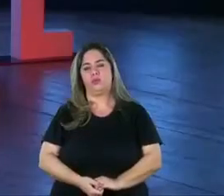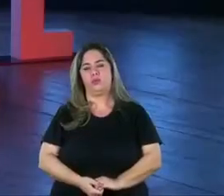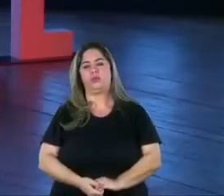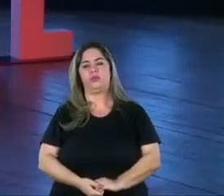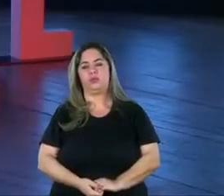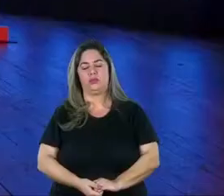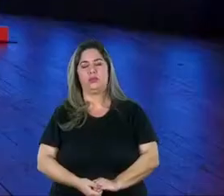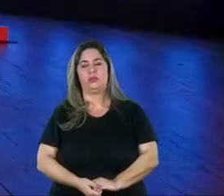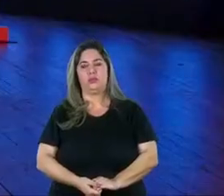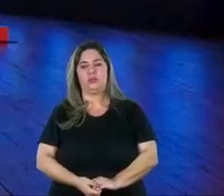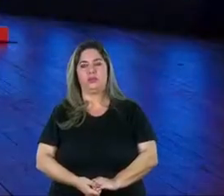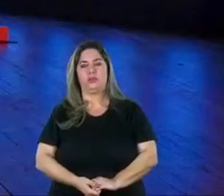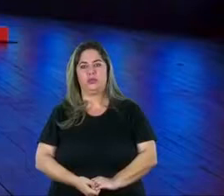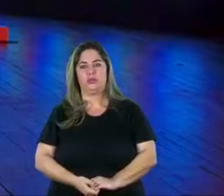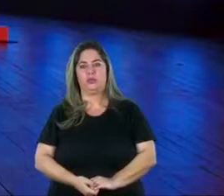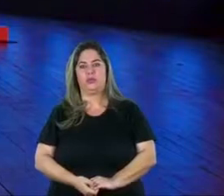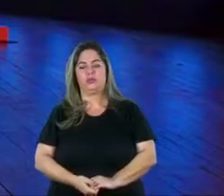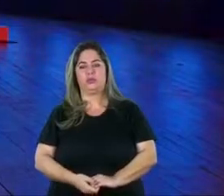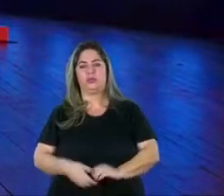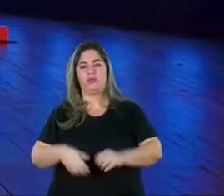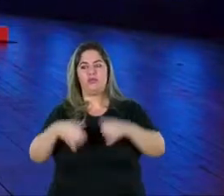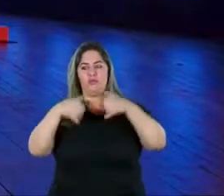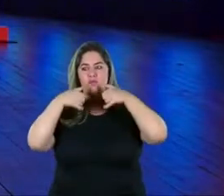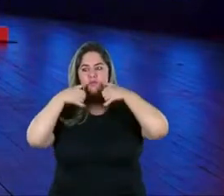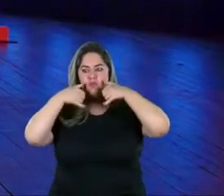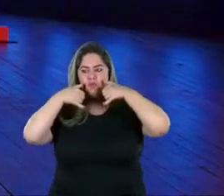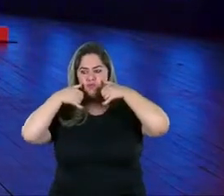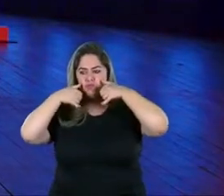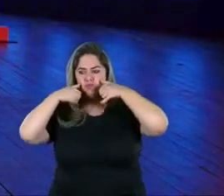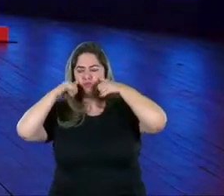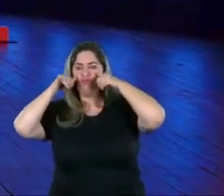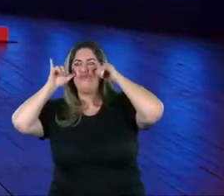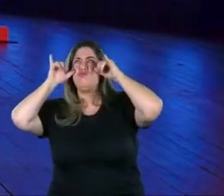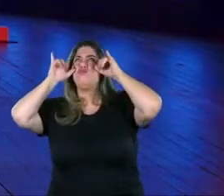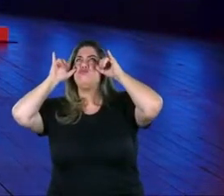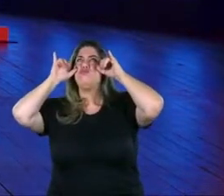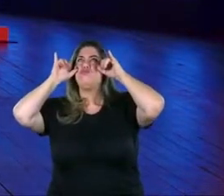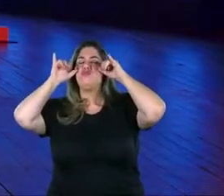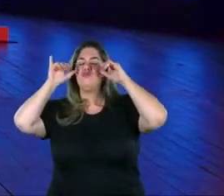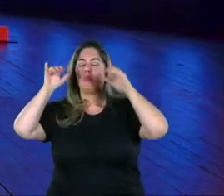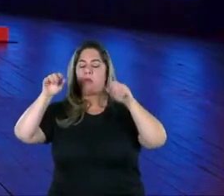Um grande boi está na minha língua. Um grande boi está na minha boca. Um